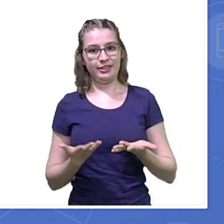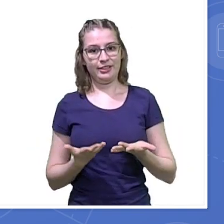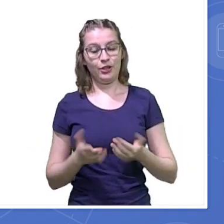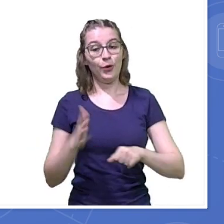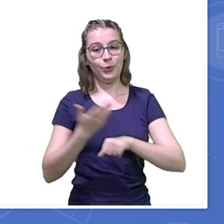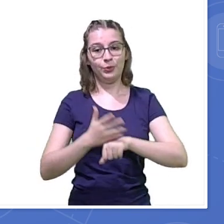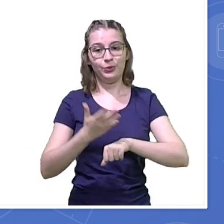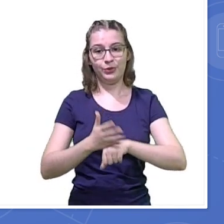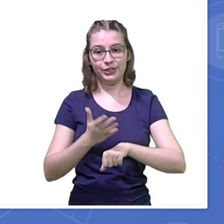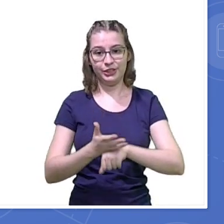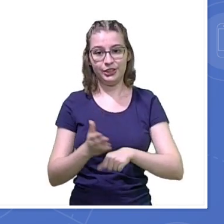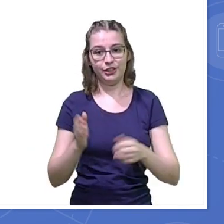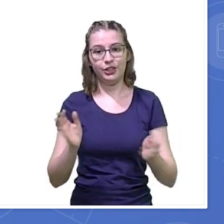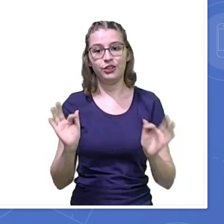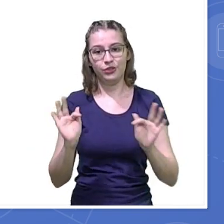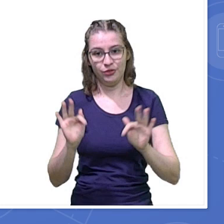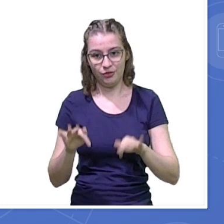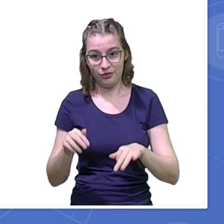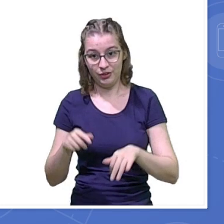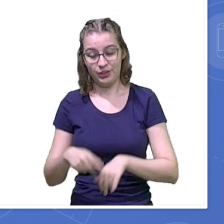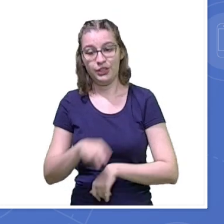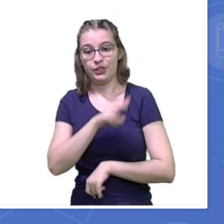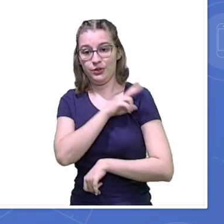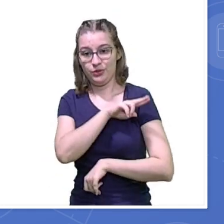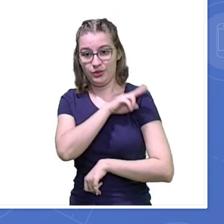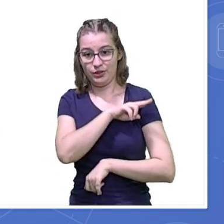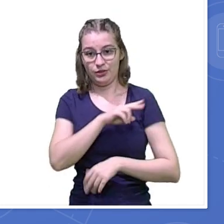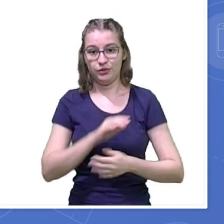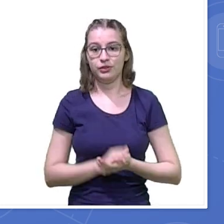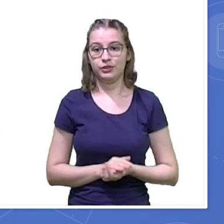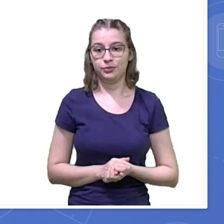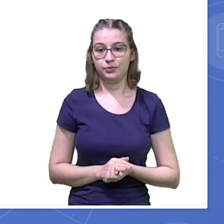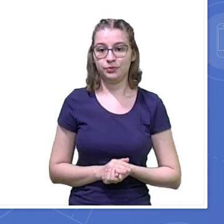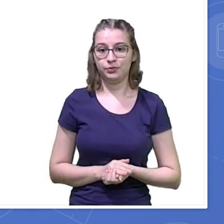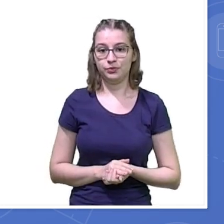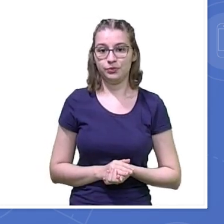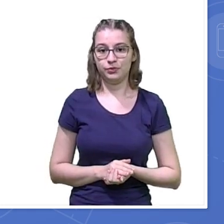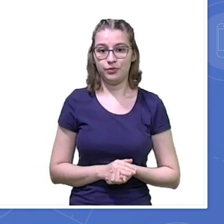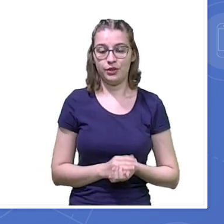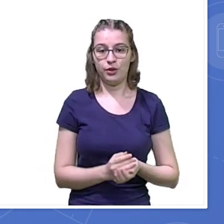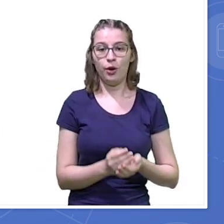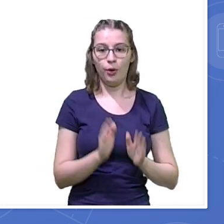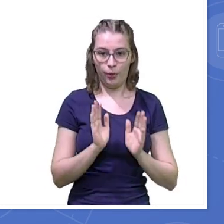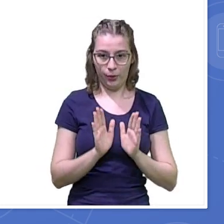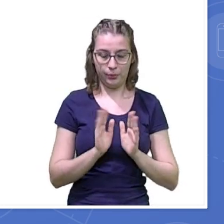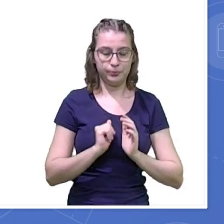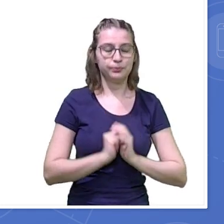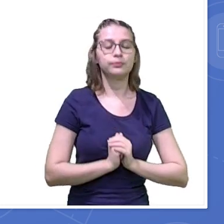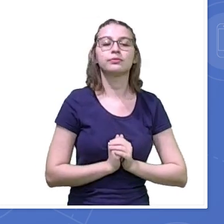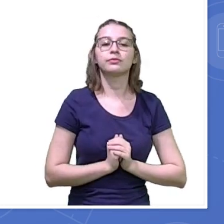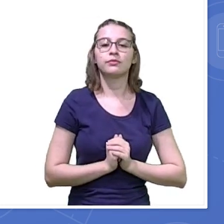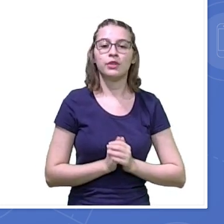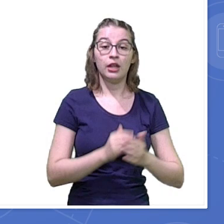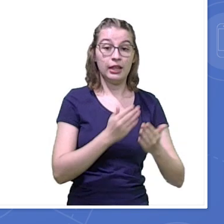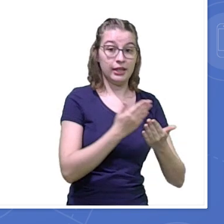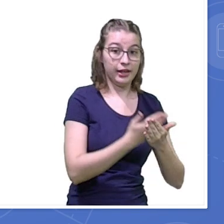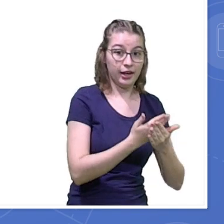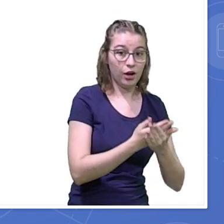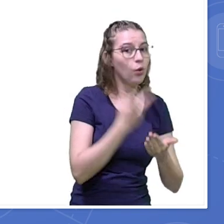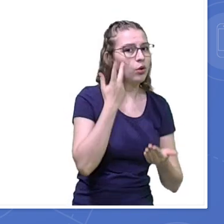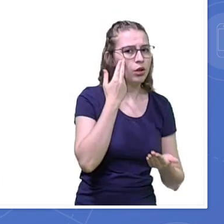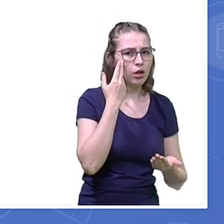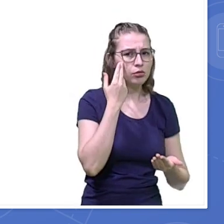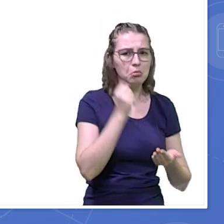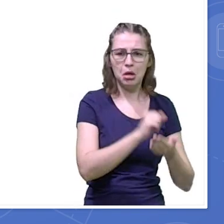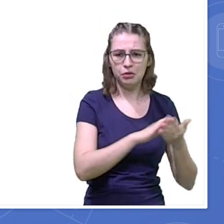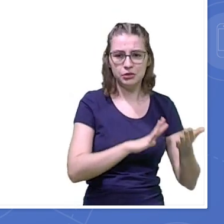Praticando de hoje aqui no segundo ano, né? A lógica vai ser sempre essa. Bom, temos aí a aula normal, com aquela atividade